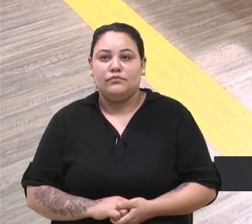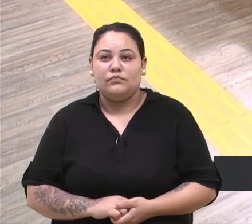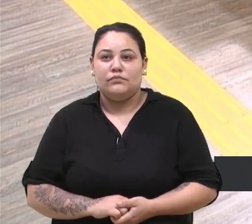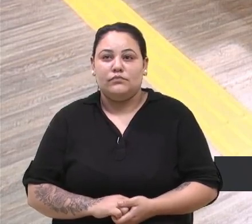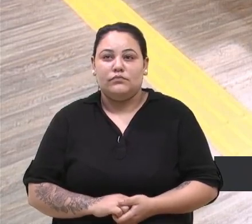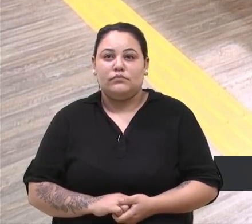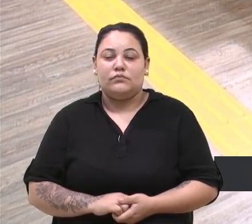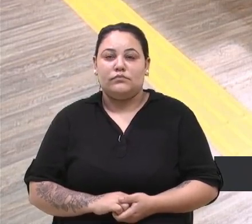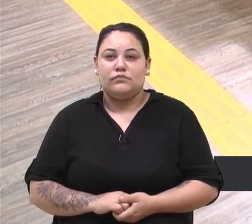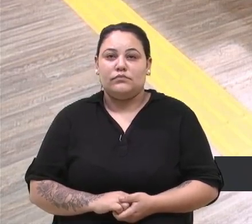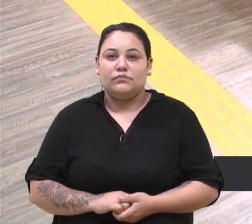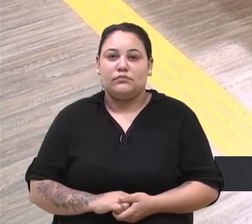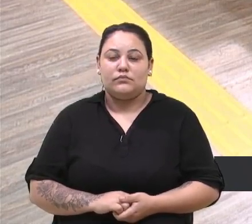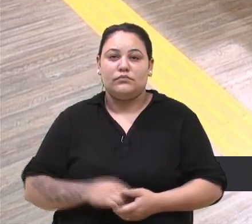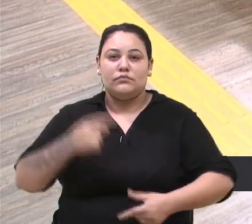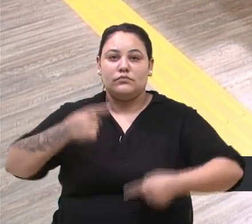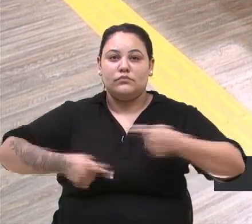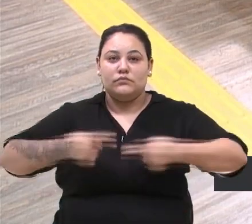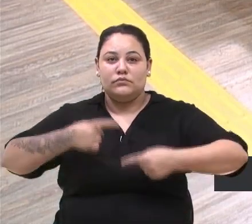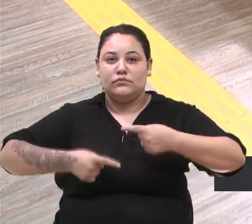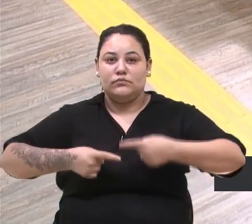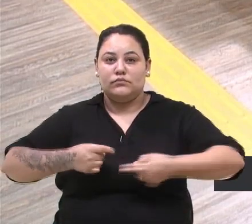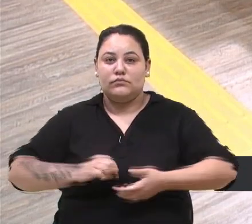Em discussão.